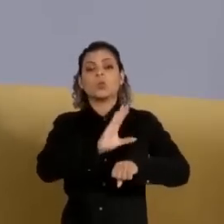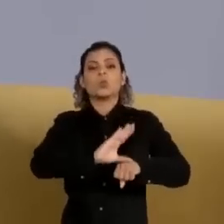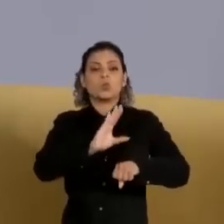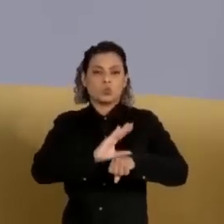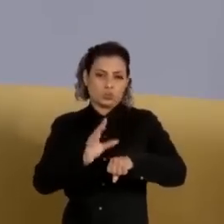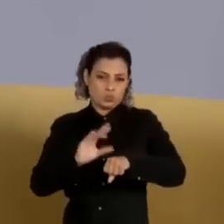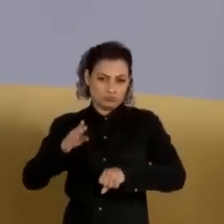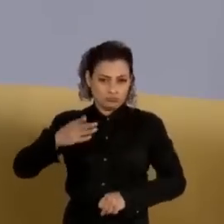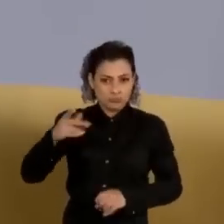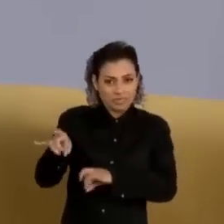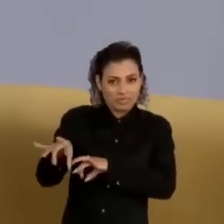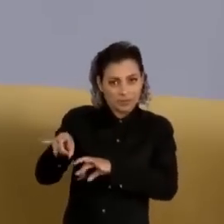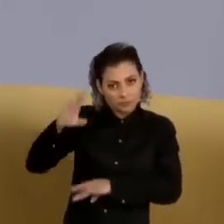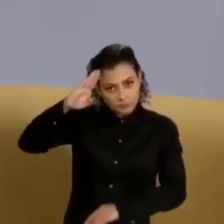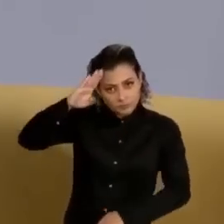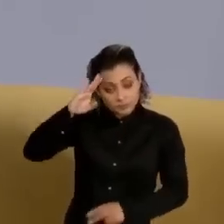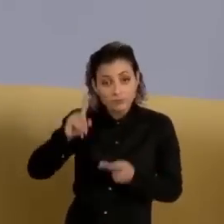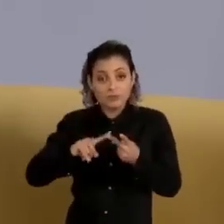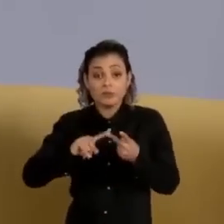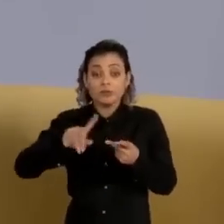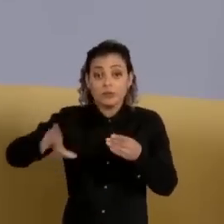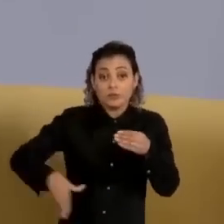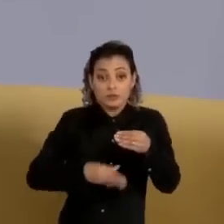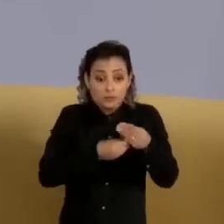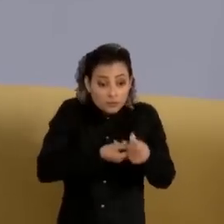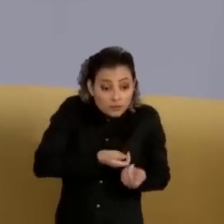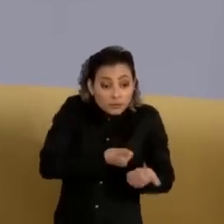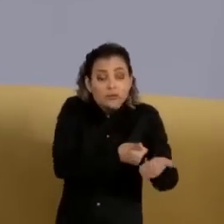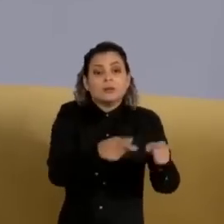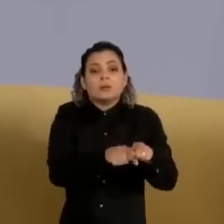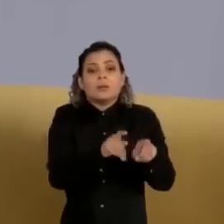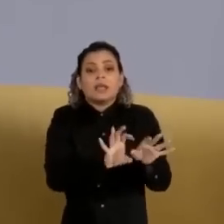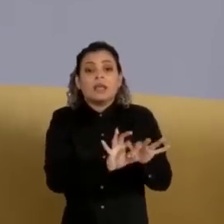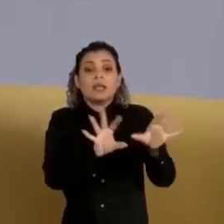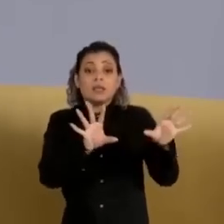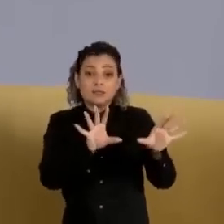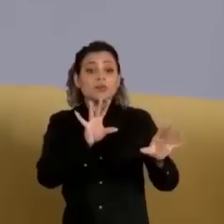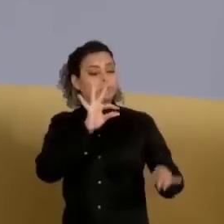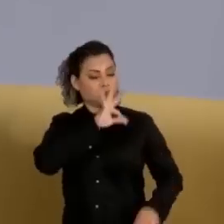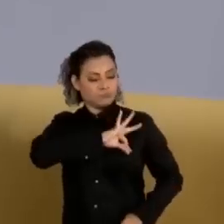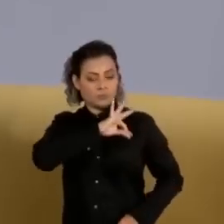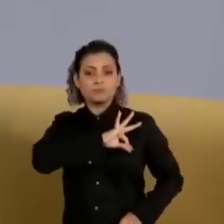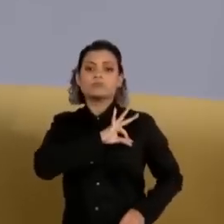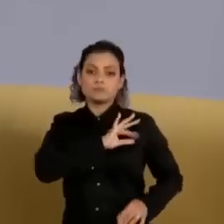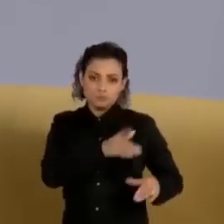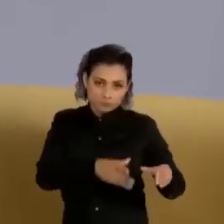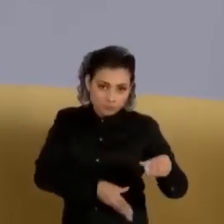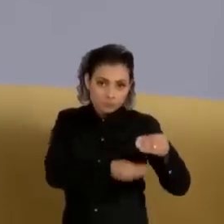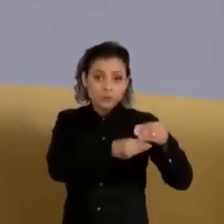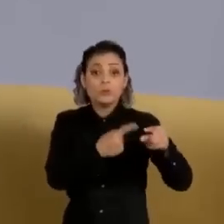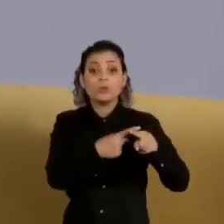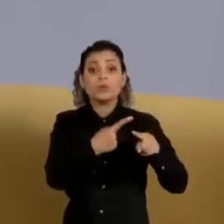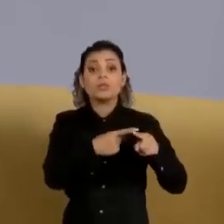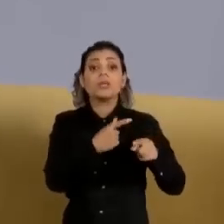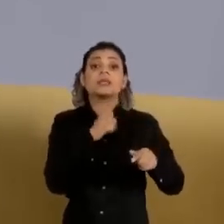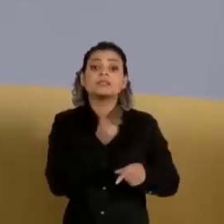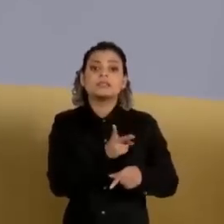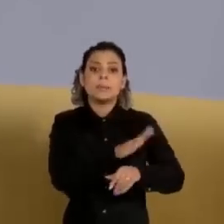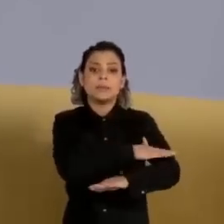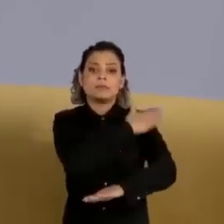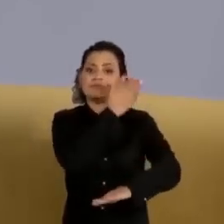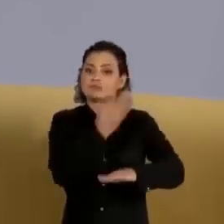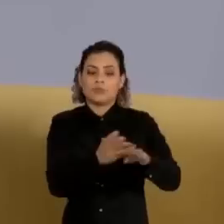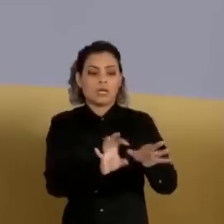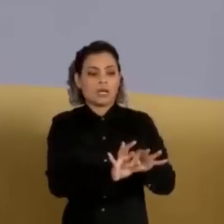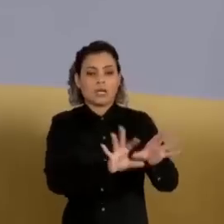qualificação e a criação do chamado adicional de disponibilidade, valor pago pelo fato dos militares ficarem sempre